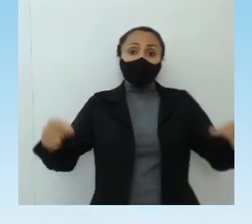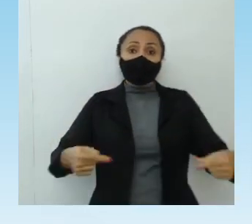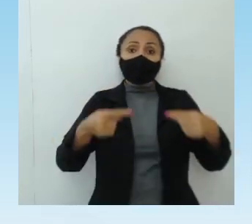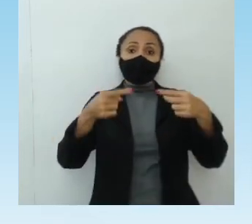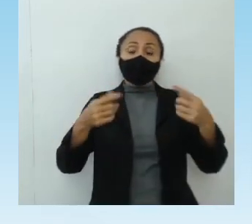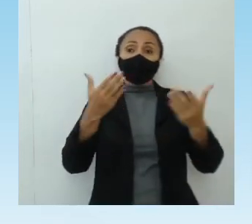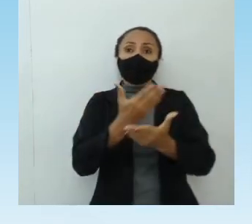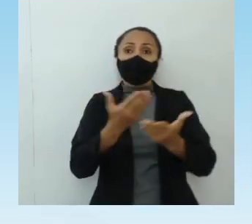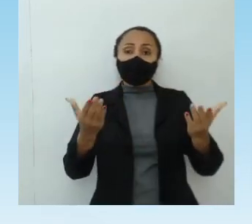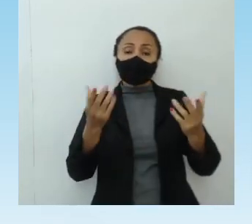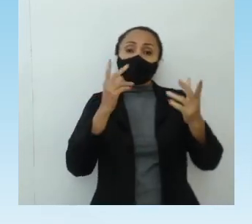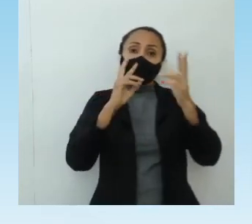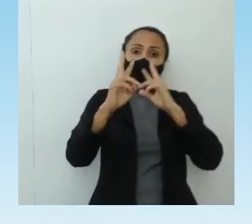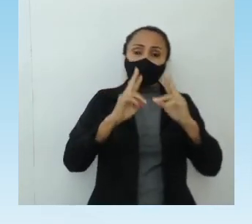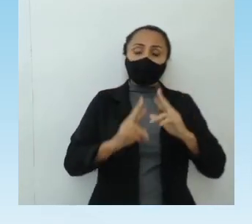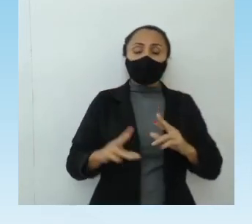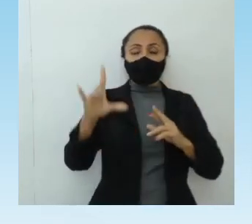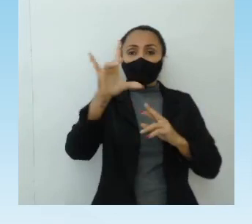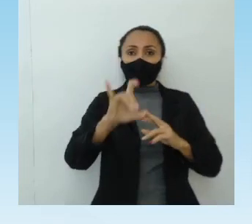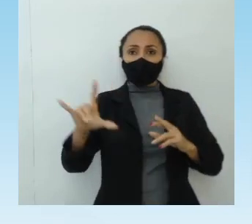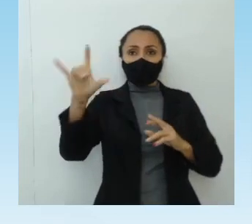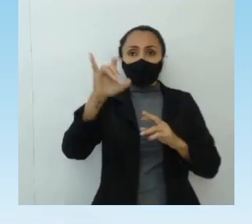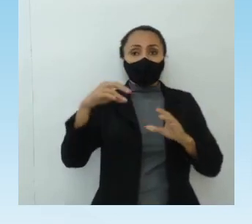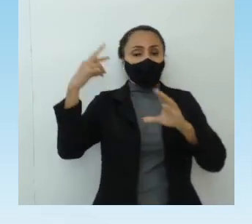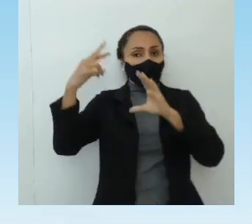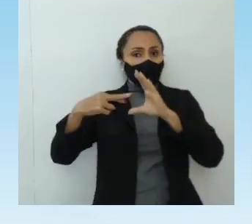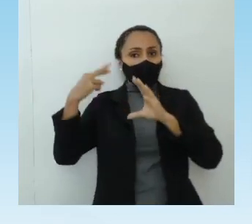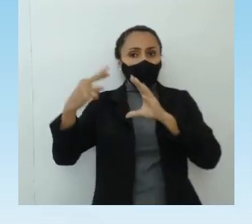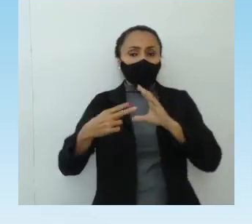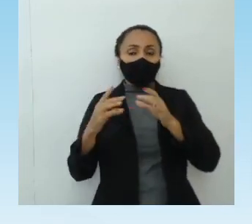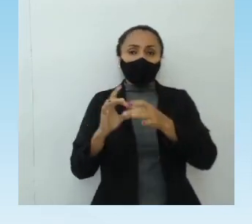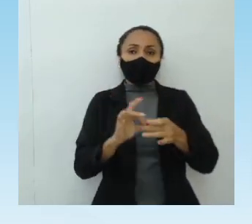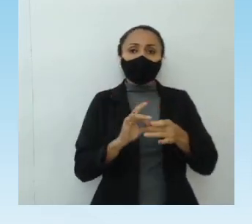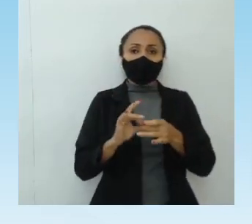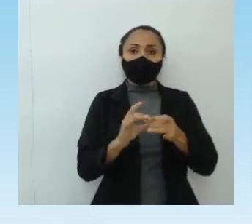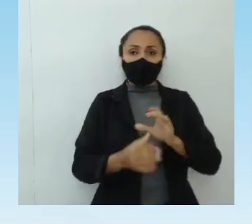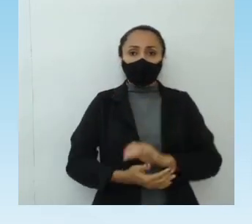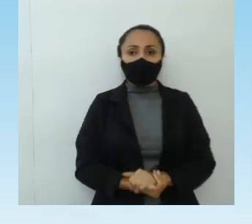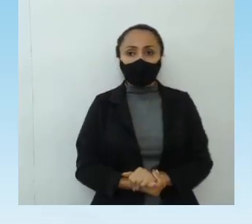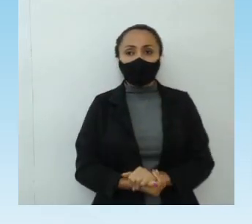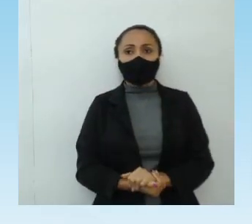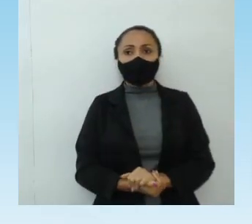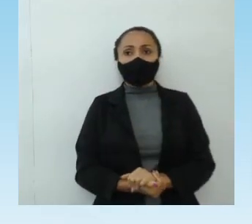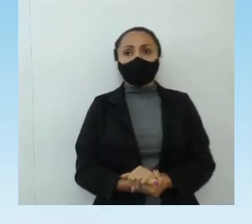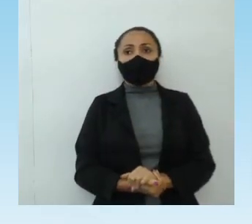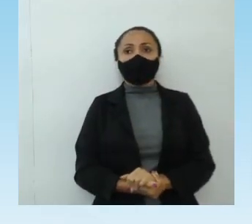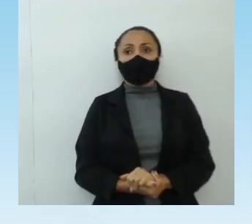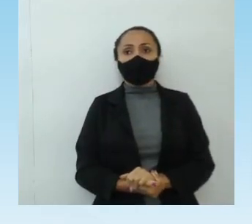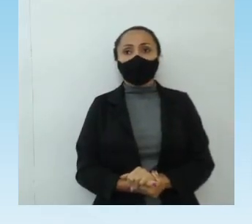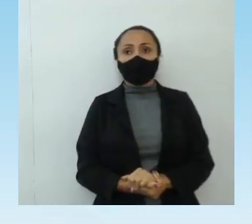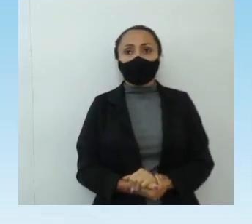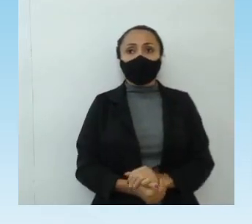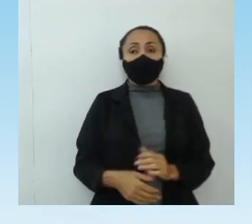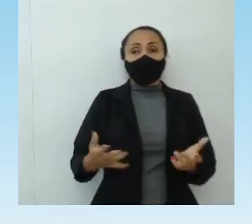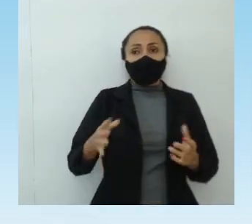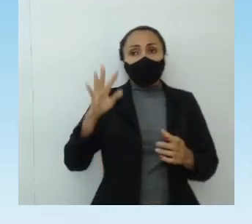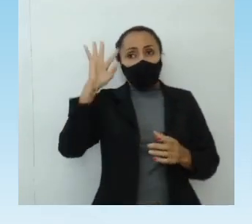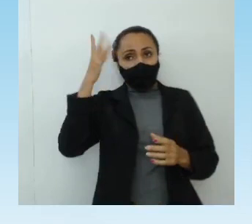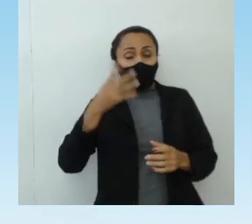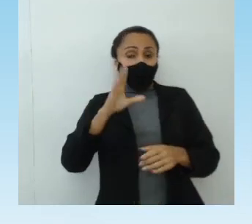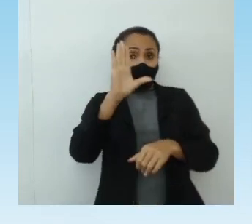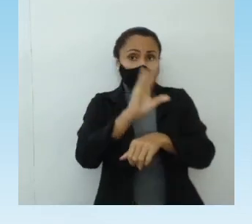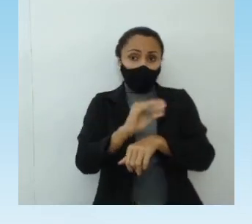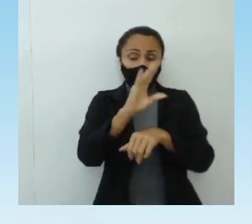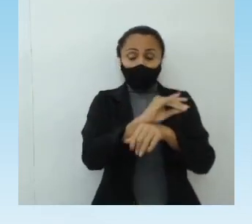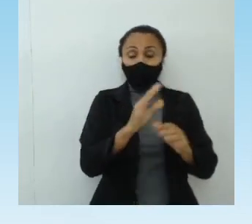aí responderem e mandarem no Instagram, Roberto na transmissão, tudo junto, sem acento. Manda pra gente, resolve essa questão, dá um print aí no